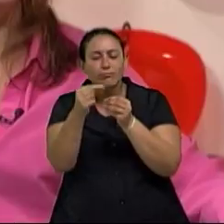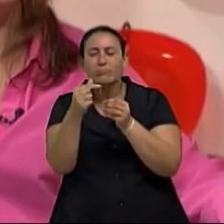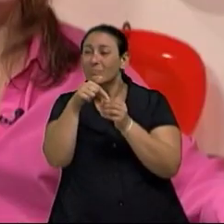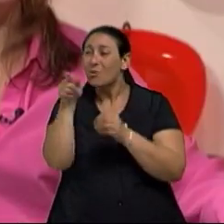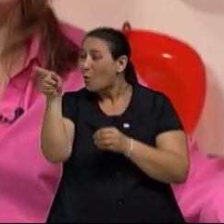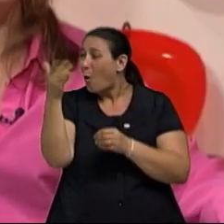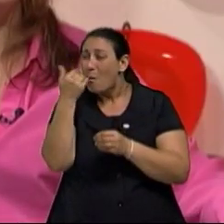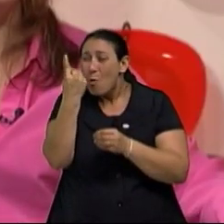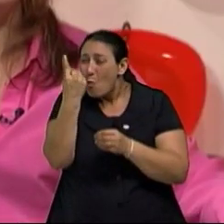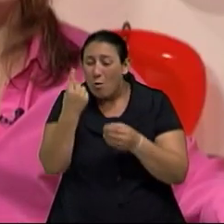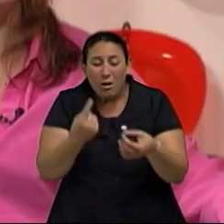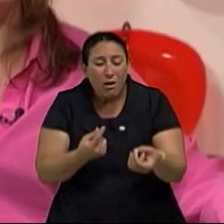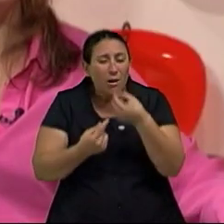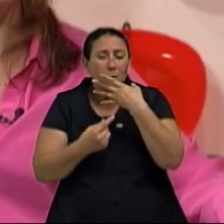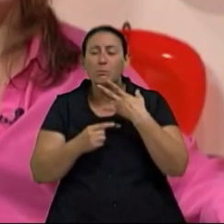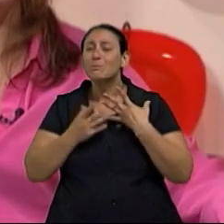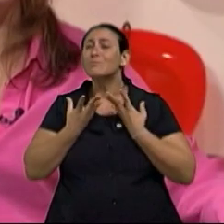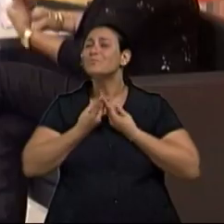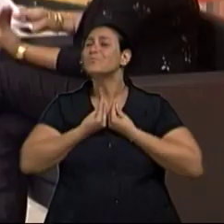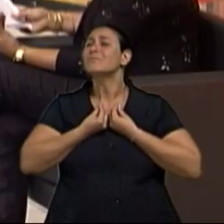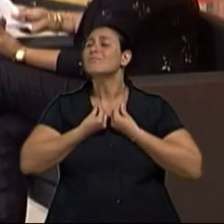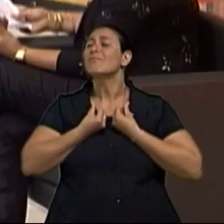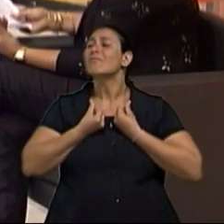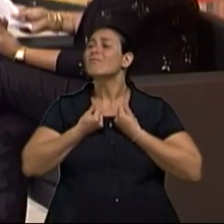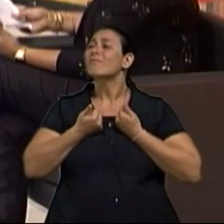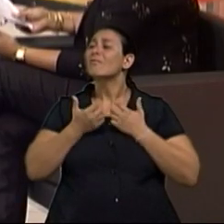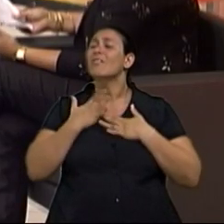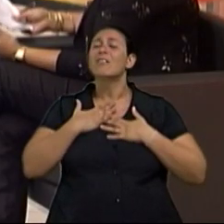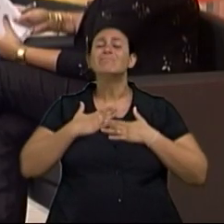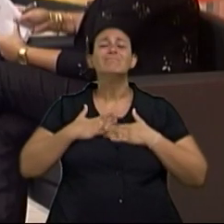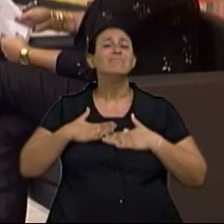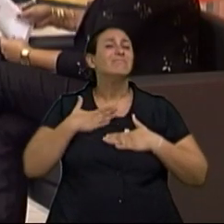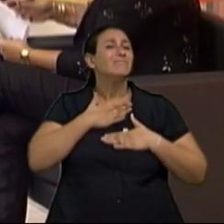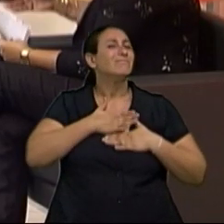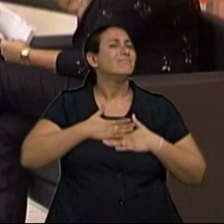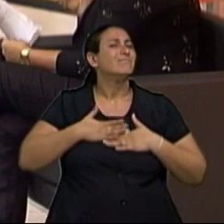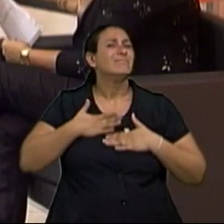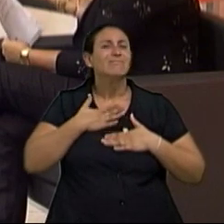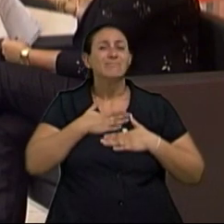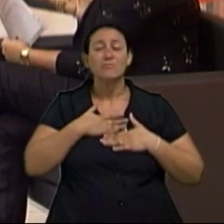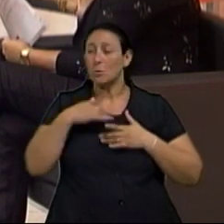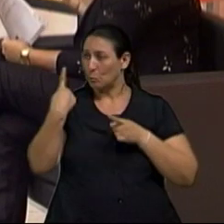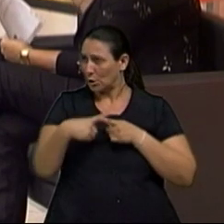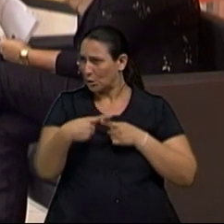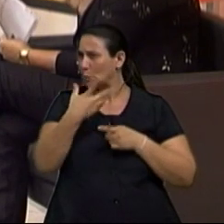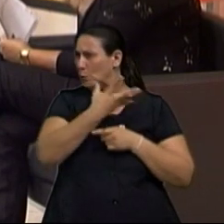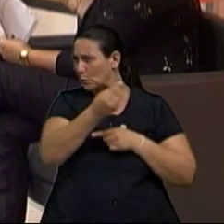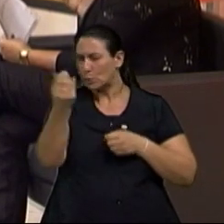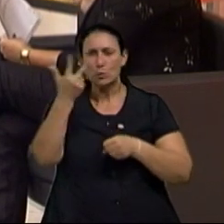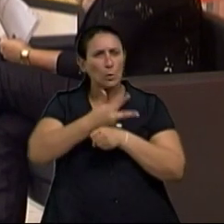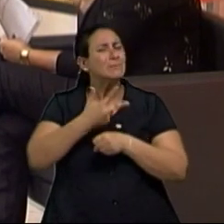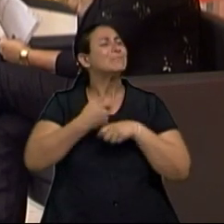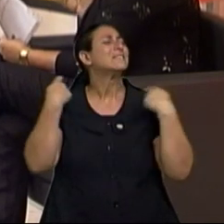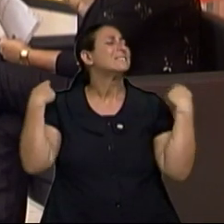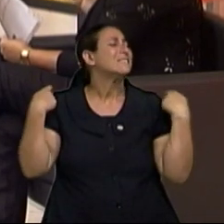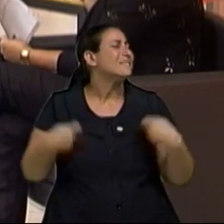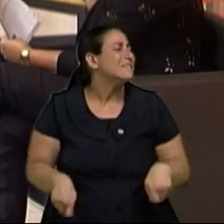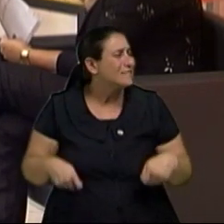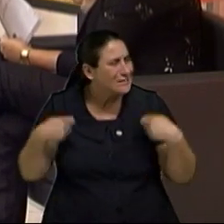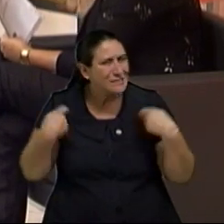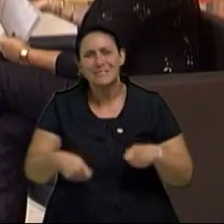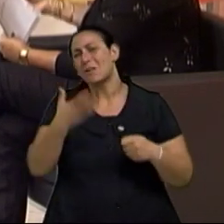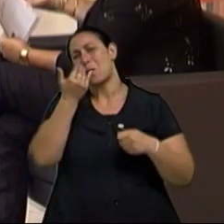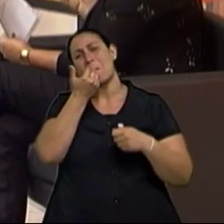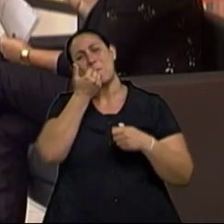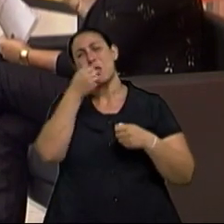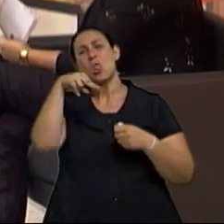um daqueles, realmente dá essa satisfação, e além do quê? Para os idosos é bom comer nozes,